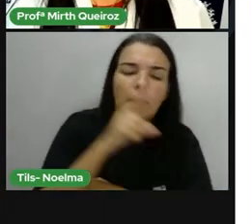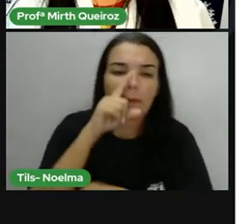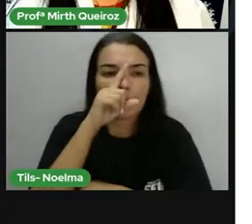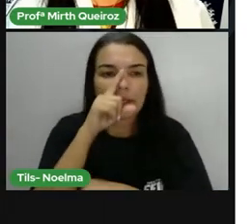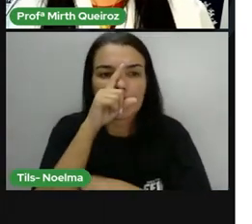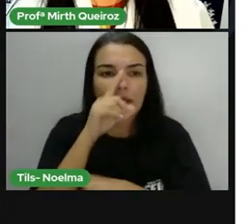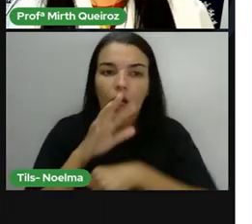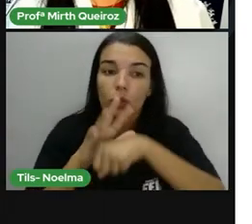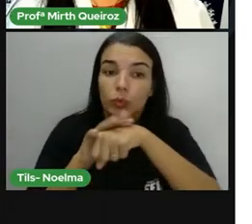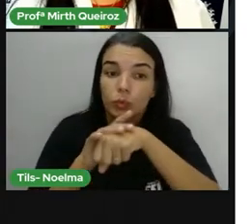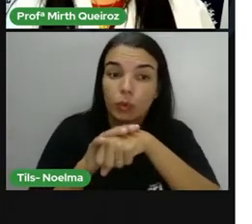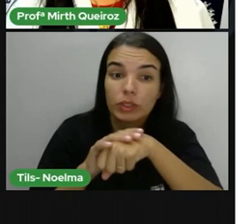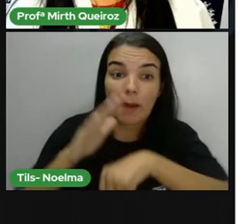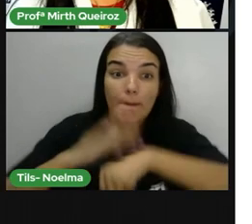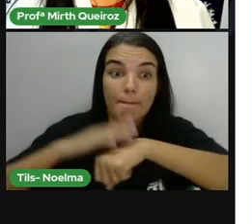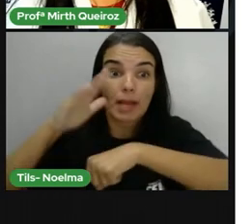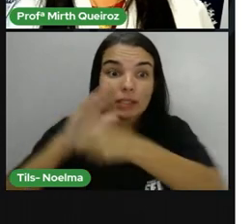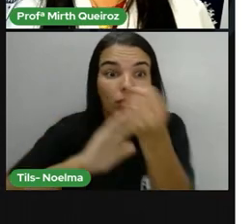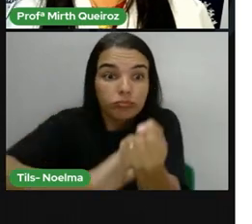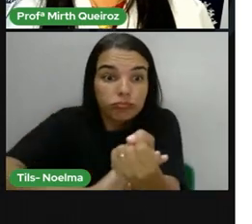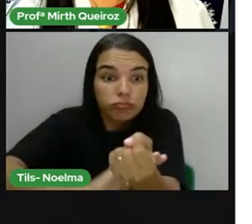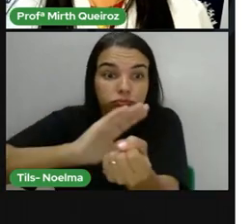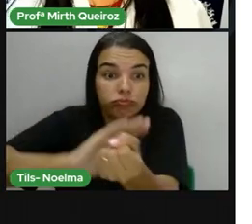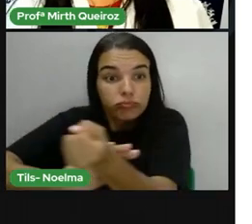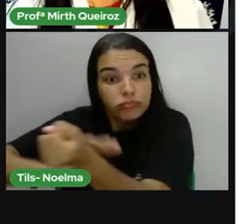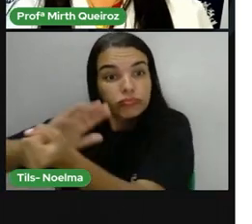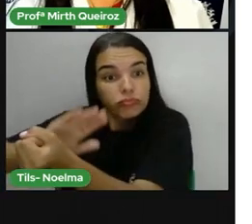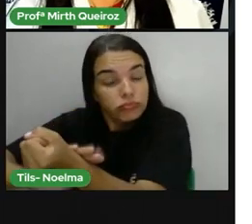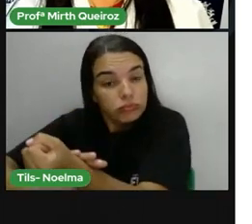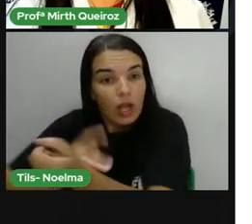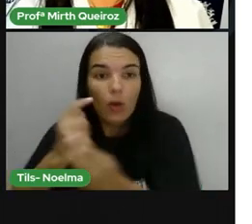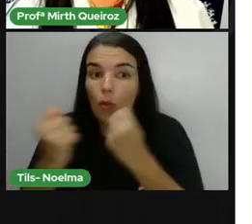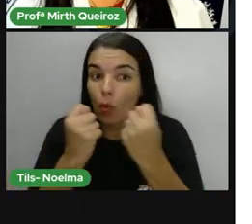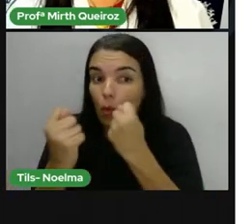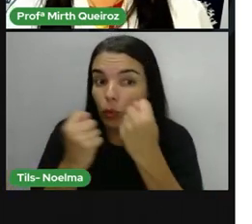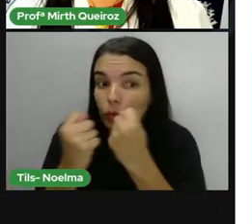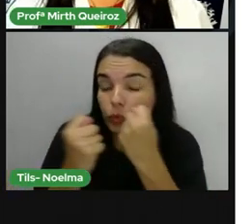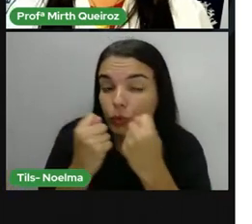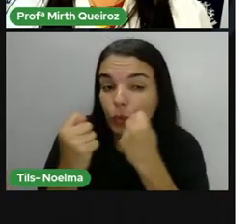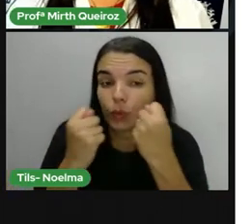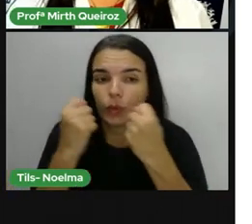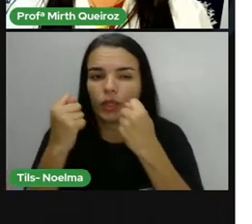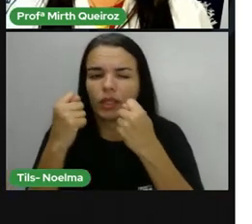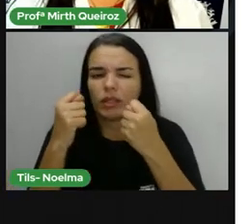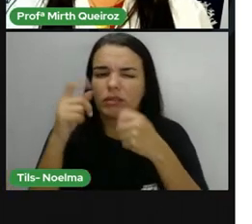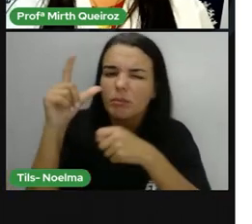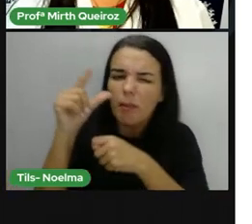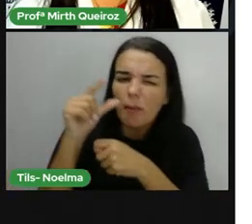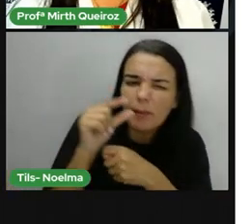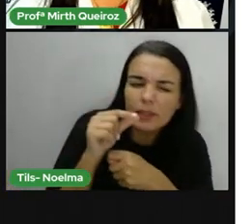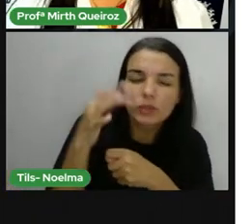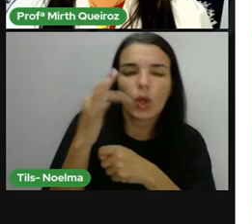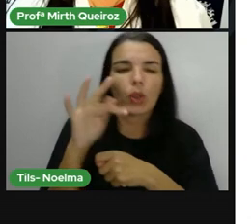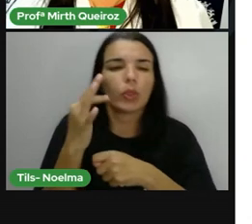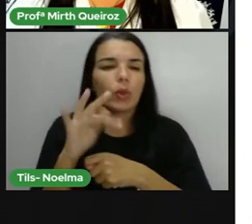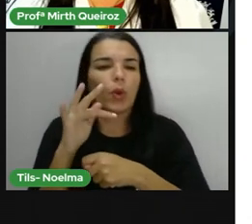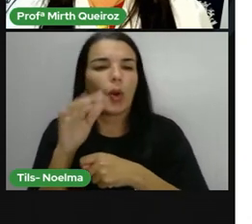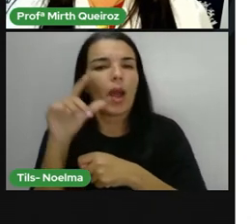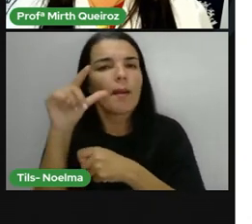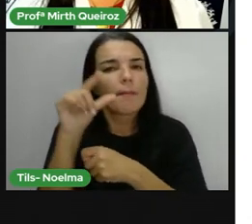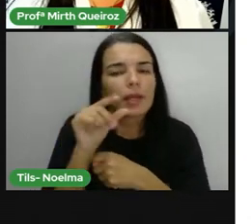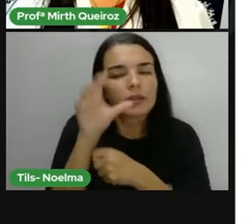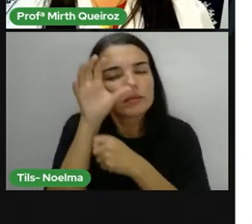controle da nossa pressão arterial, mais e melhores níveis de colesterol, menos dores crônicas, menos risco